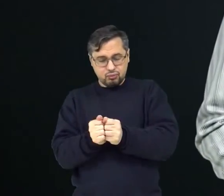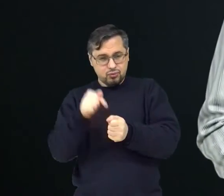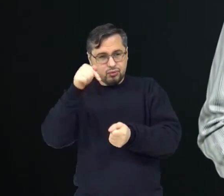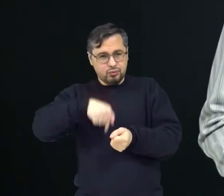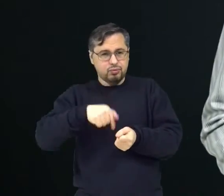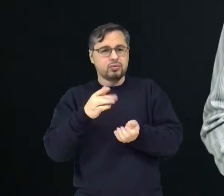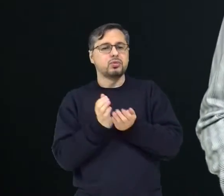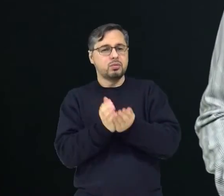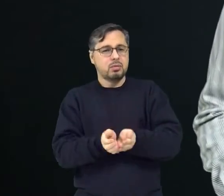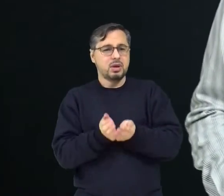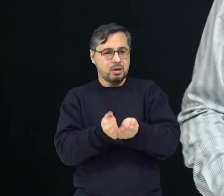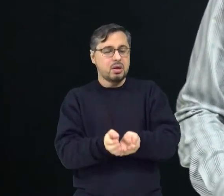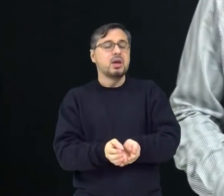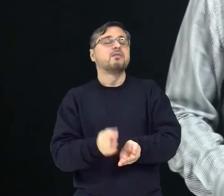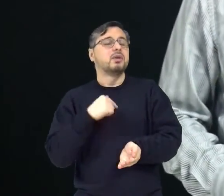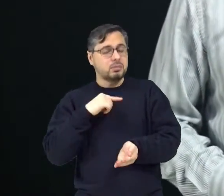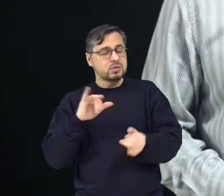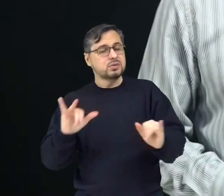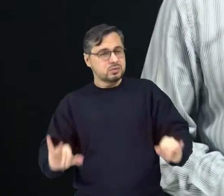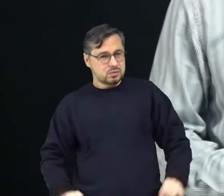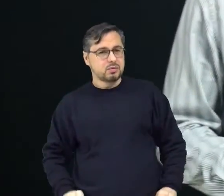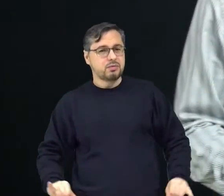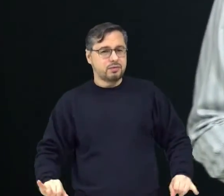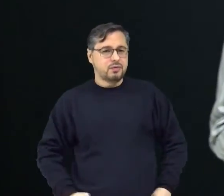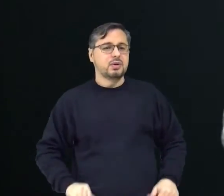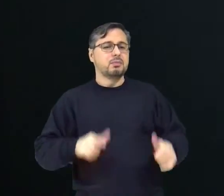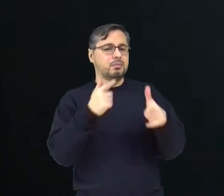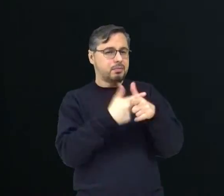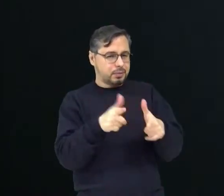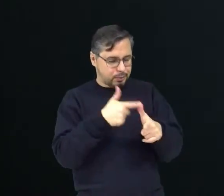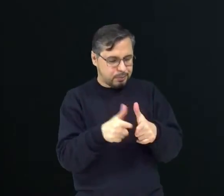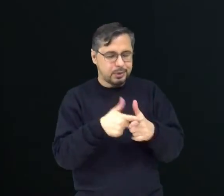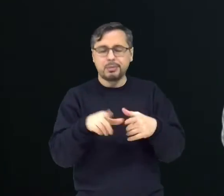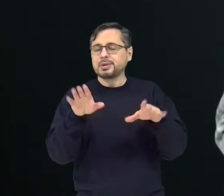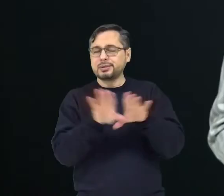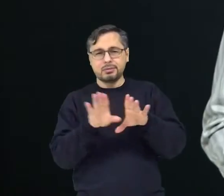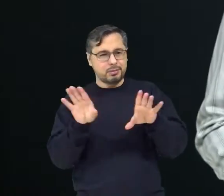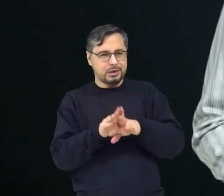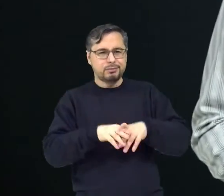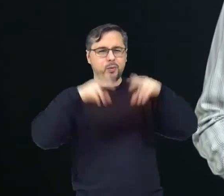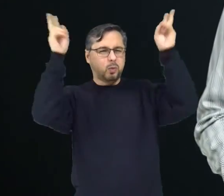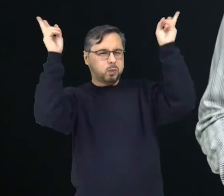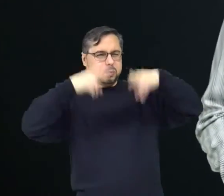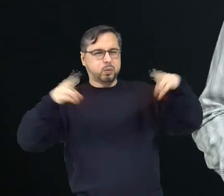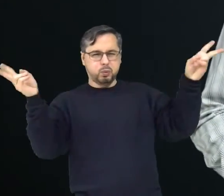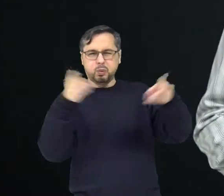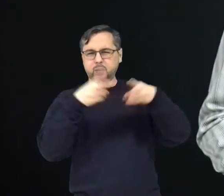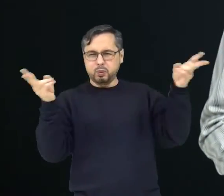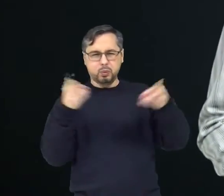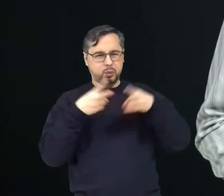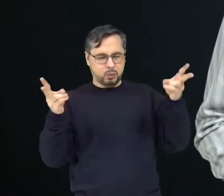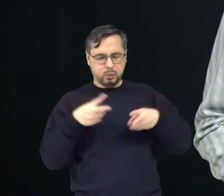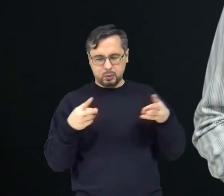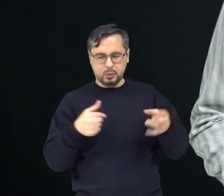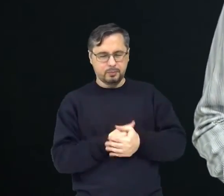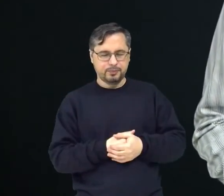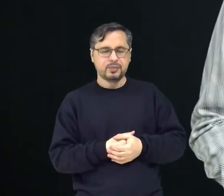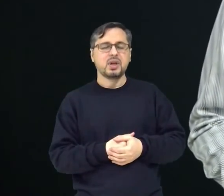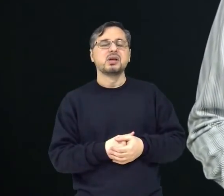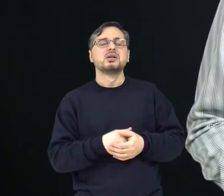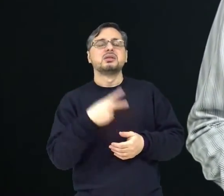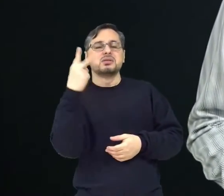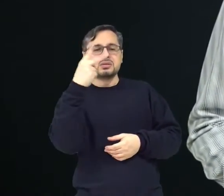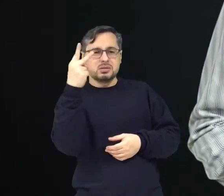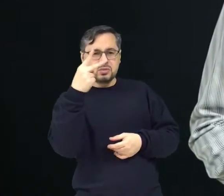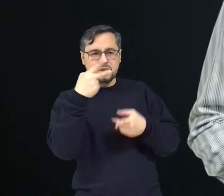tempestades. Segunda questão que eu quero destacar aqui no texto lido está no versículo 38, Marcos capítulo 4,